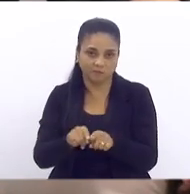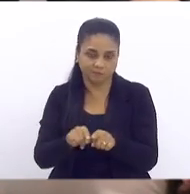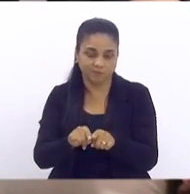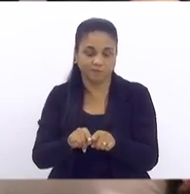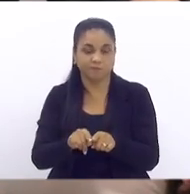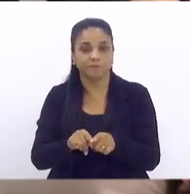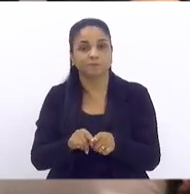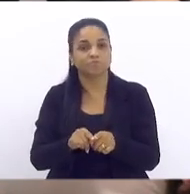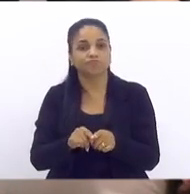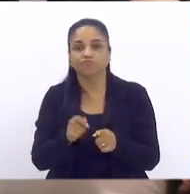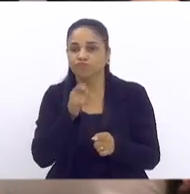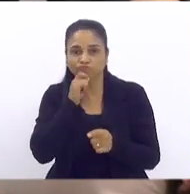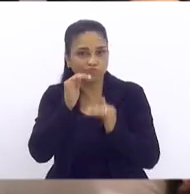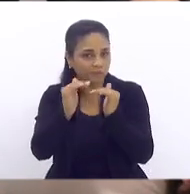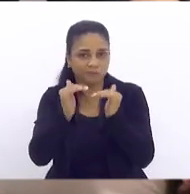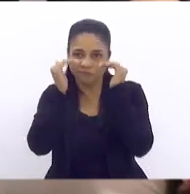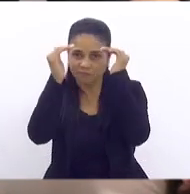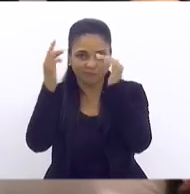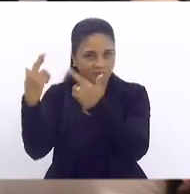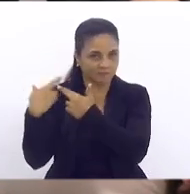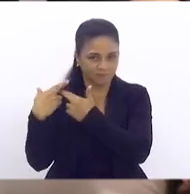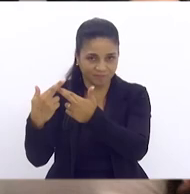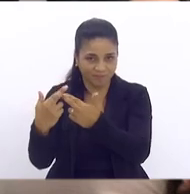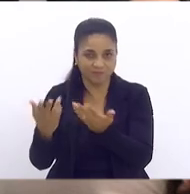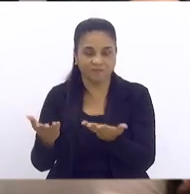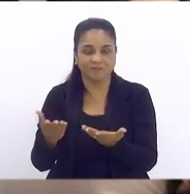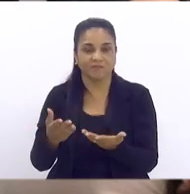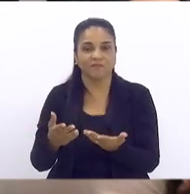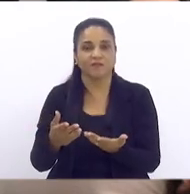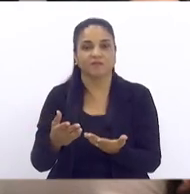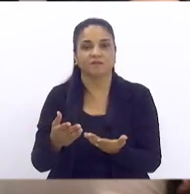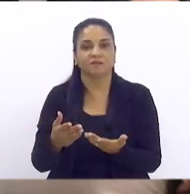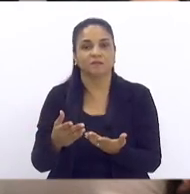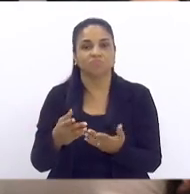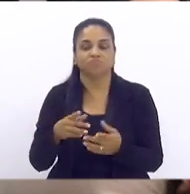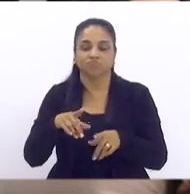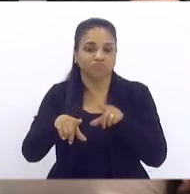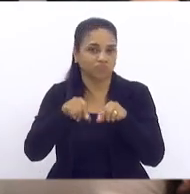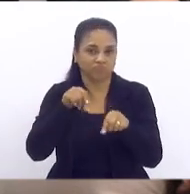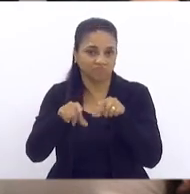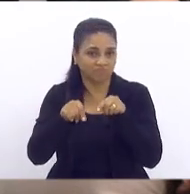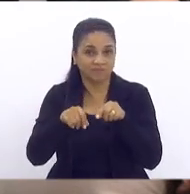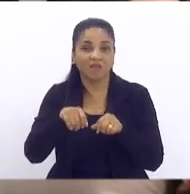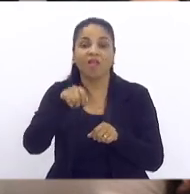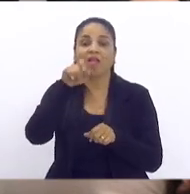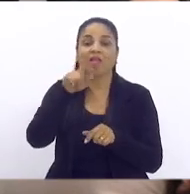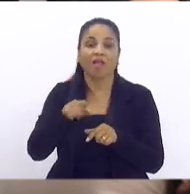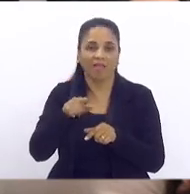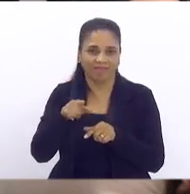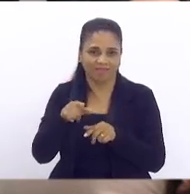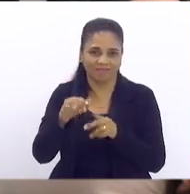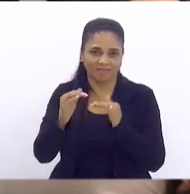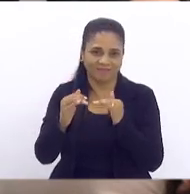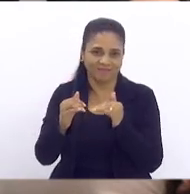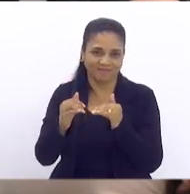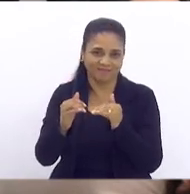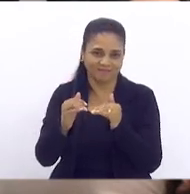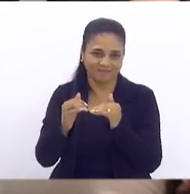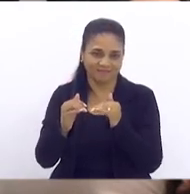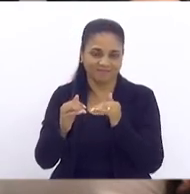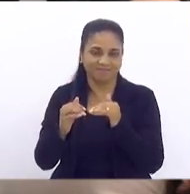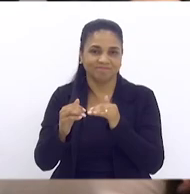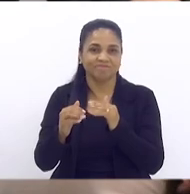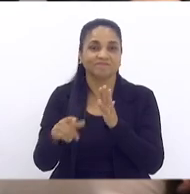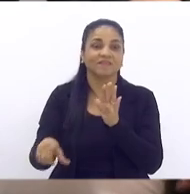Por isso que, até esse seria o final da fala, não está definida quem é, a que autoridade caberá essa competente